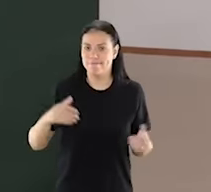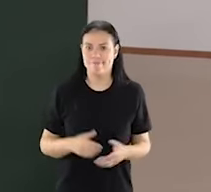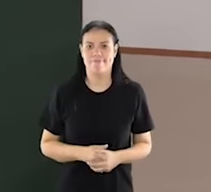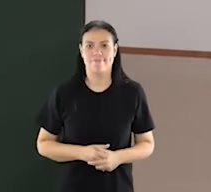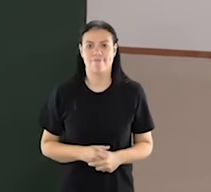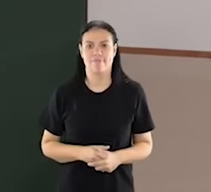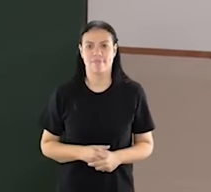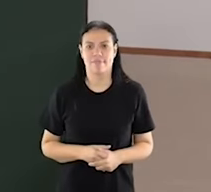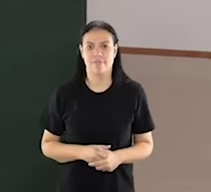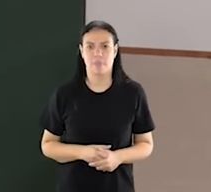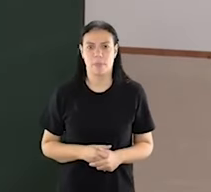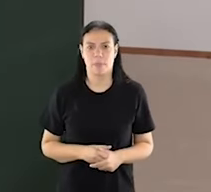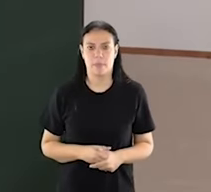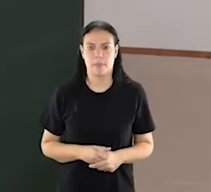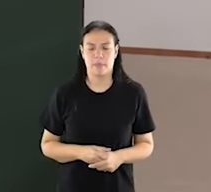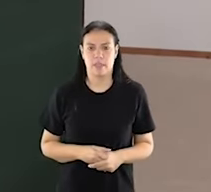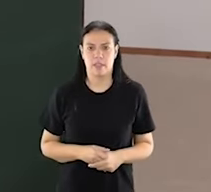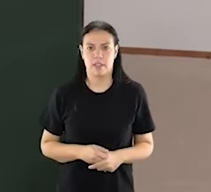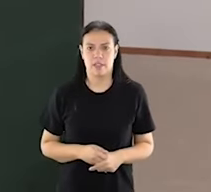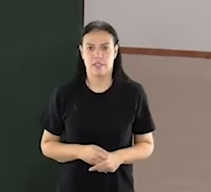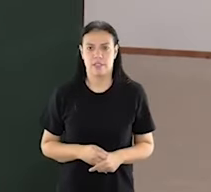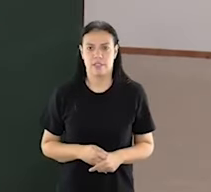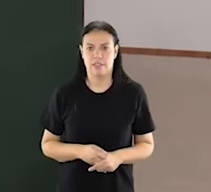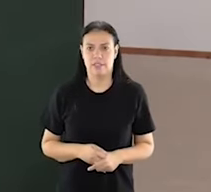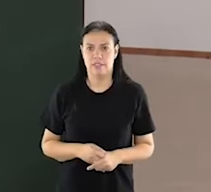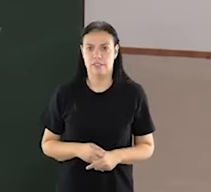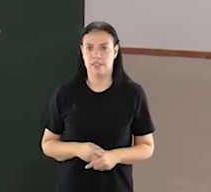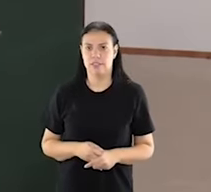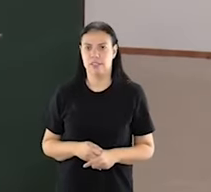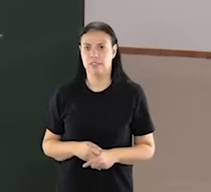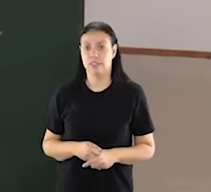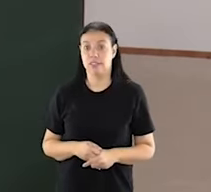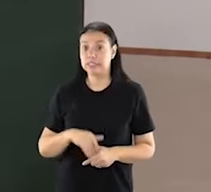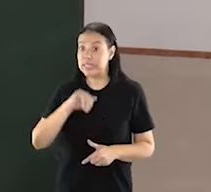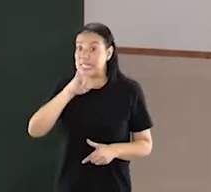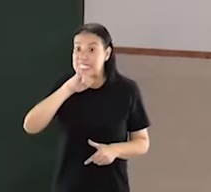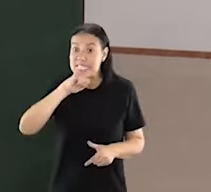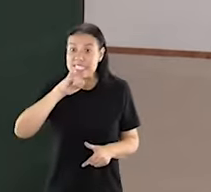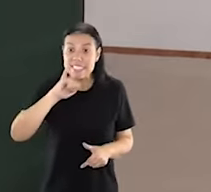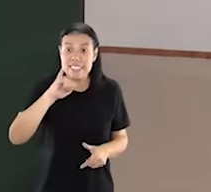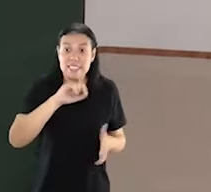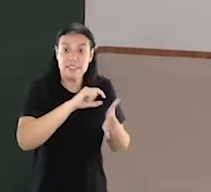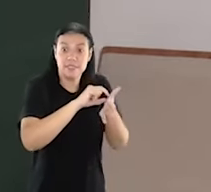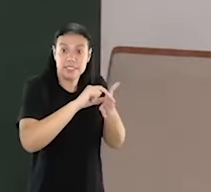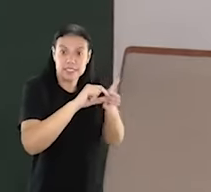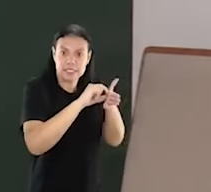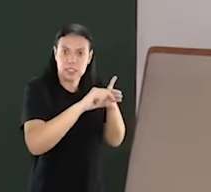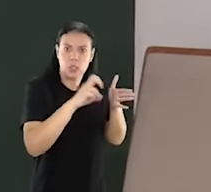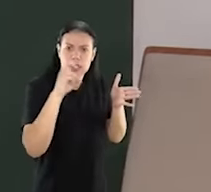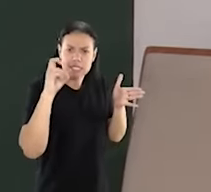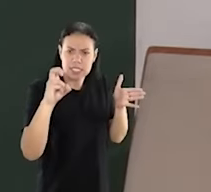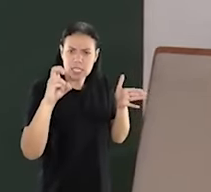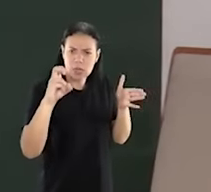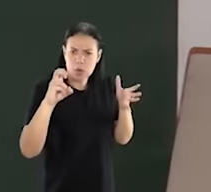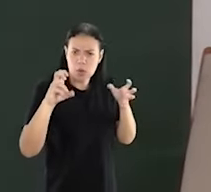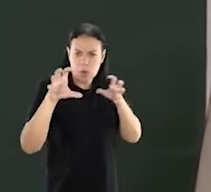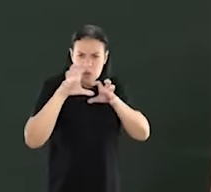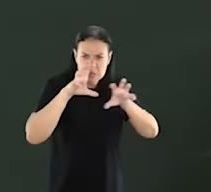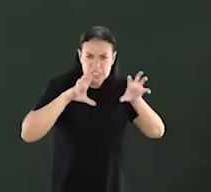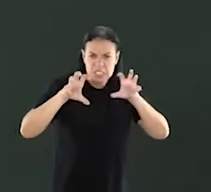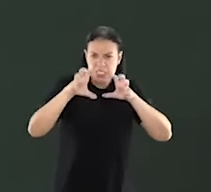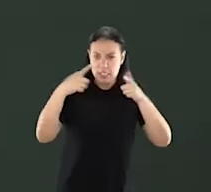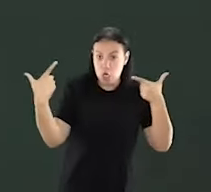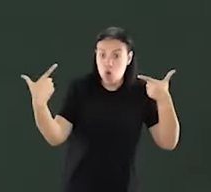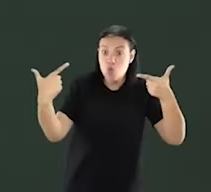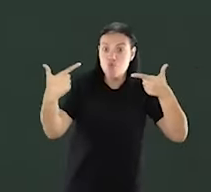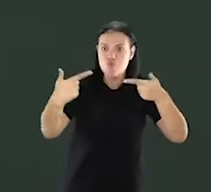somos informados que ficaram indignados contra ela. Se você perceber, no verso 5, diz que murmuraram contra ela. Se